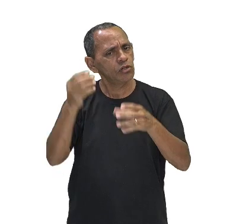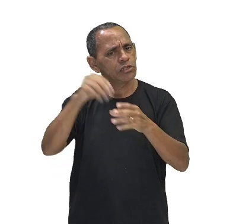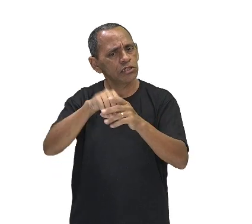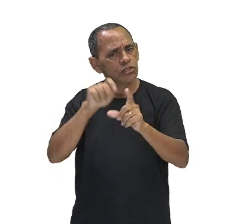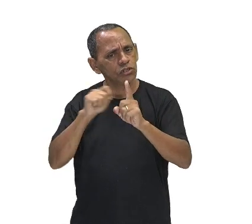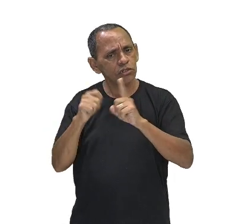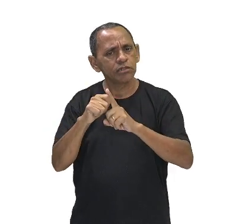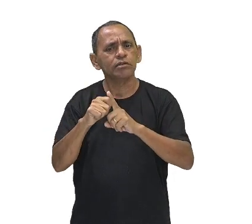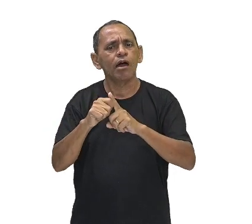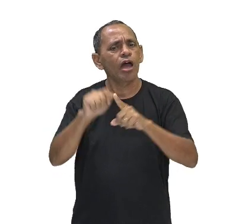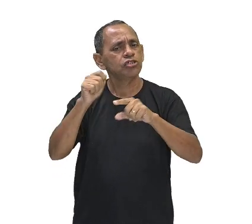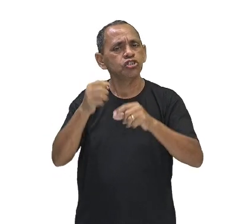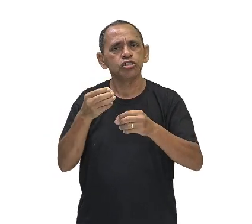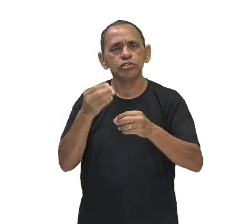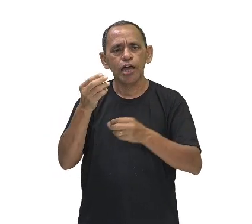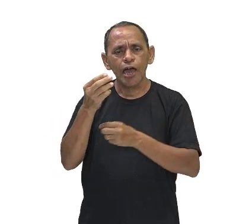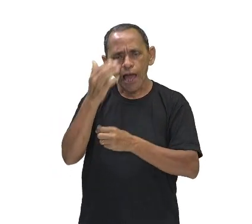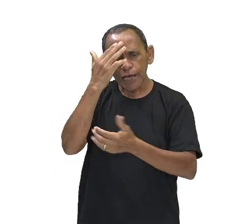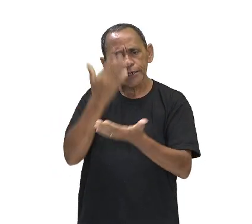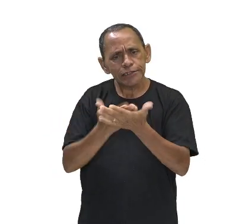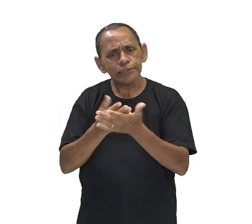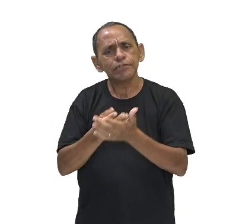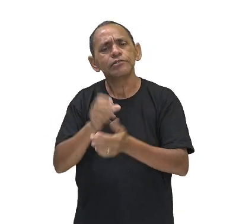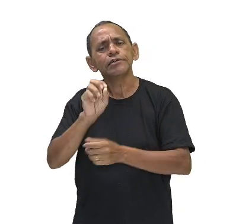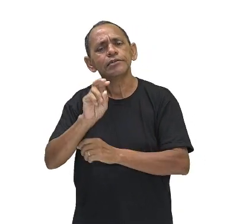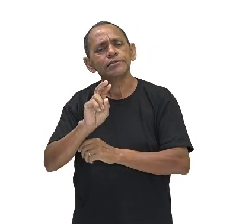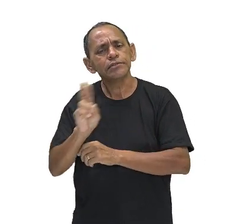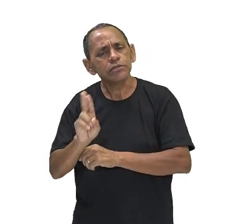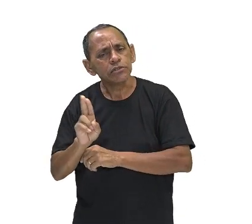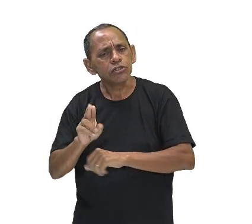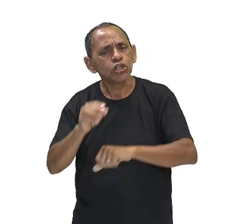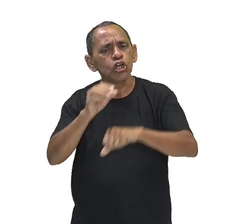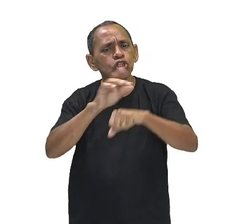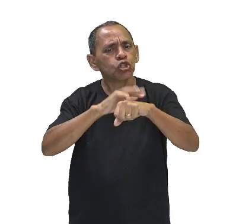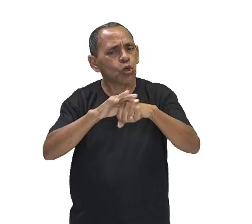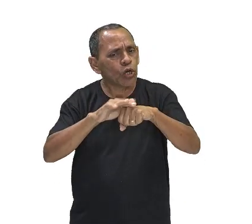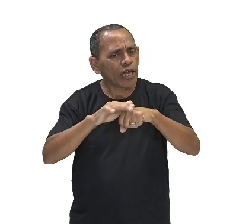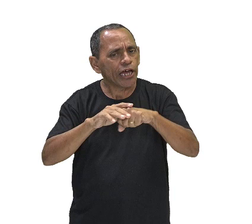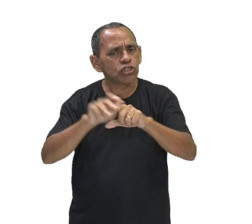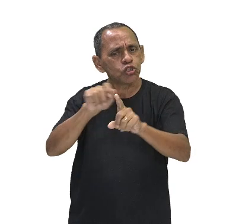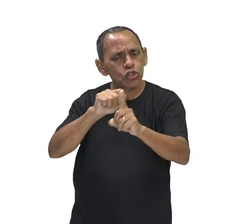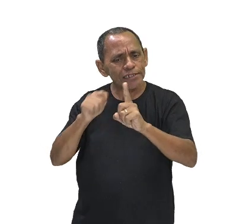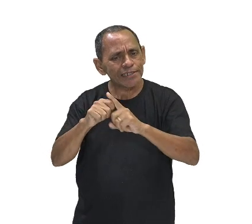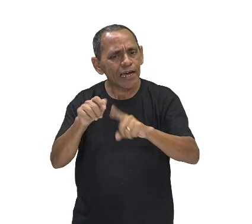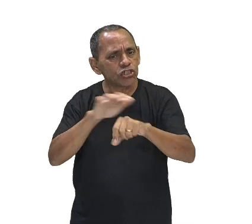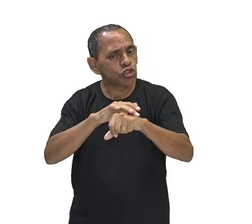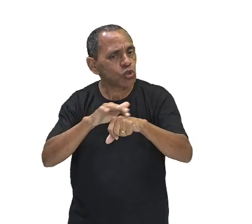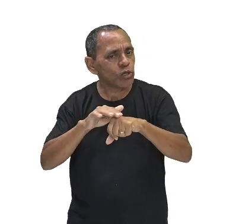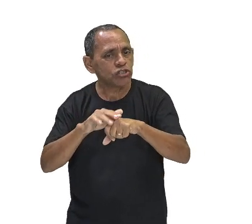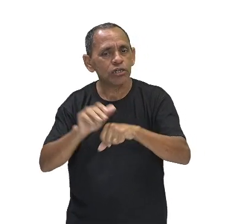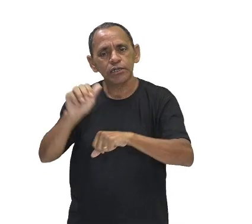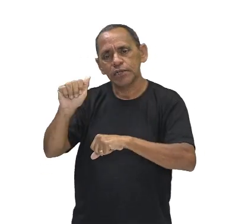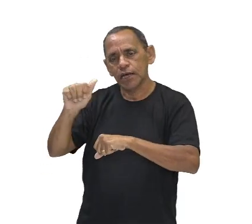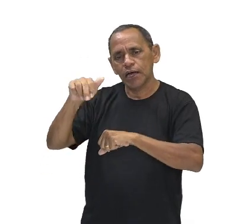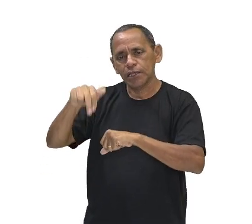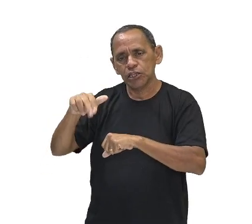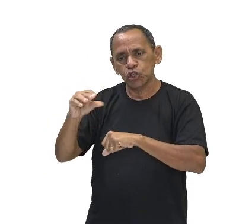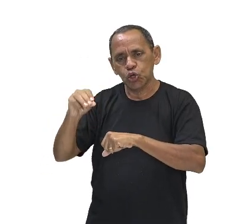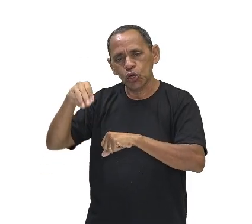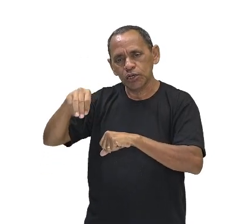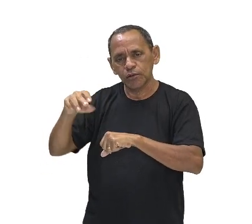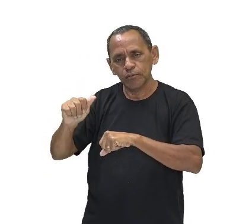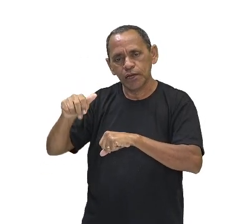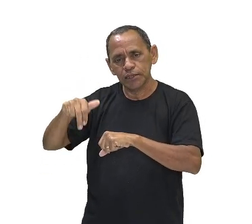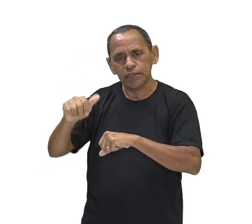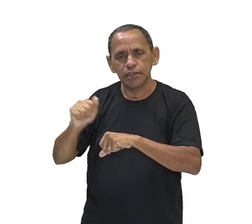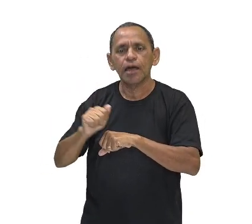patologia social e chamou aquela sociedade de doente, de anômana. A anomia é uma